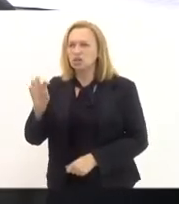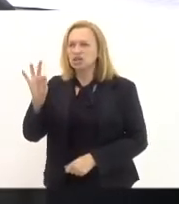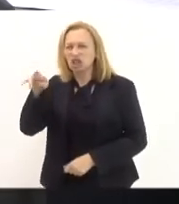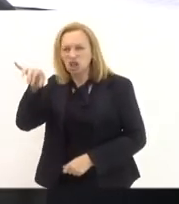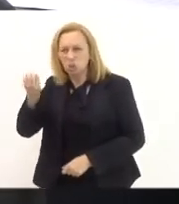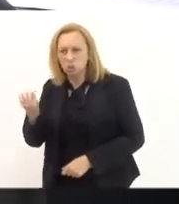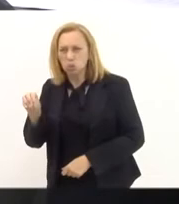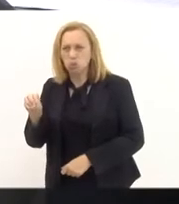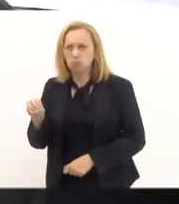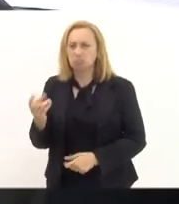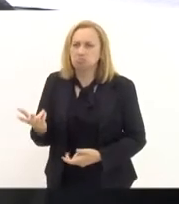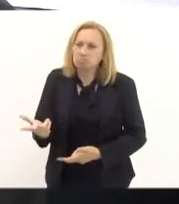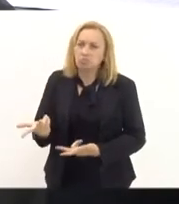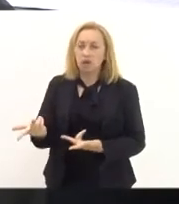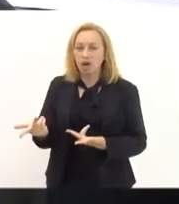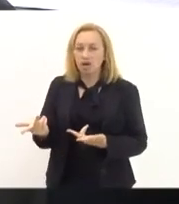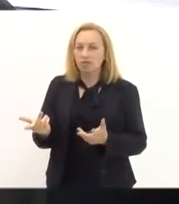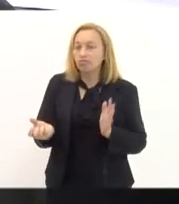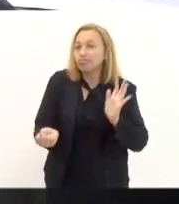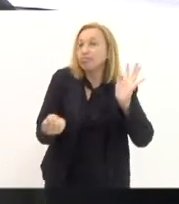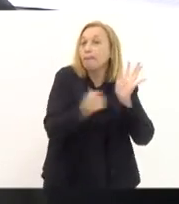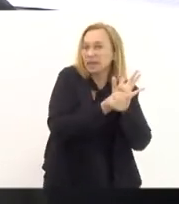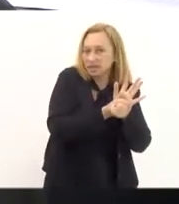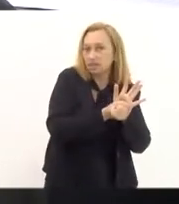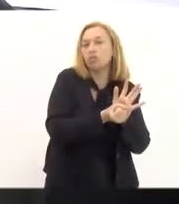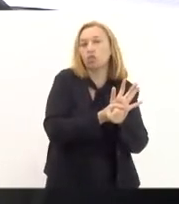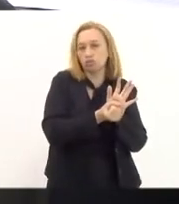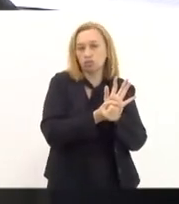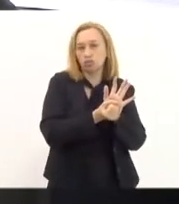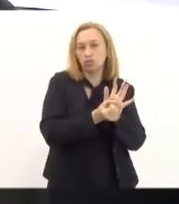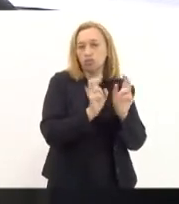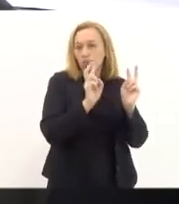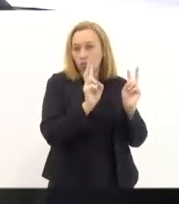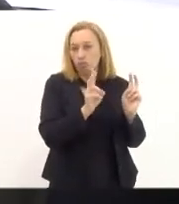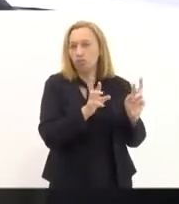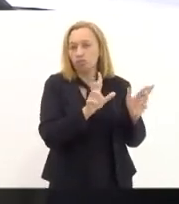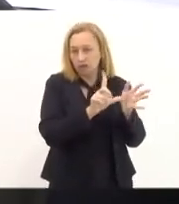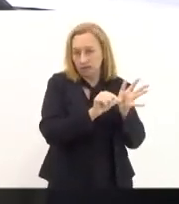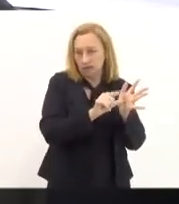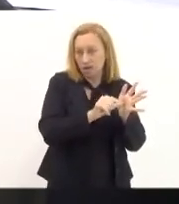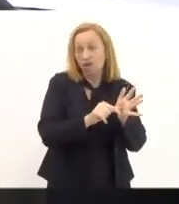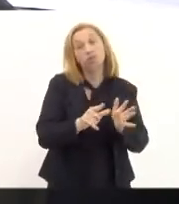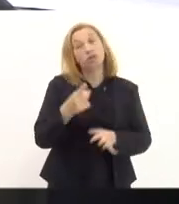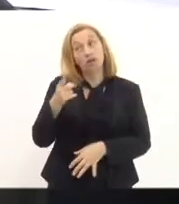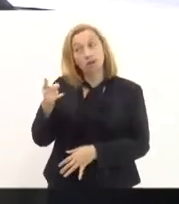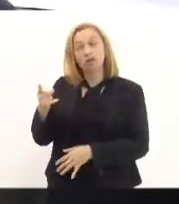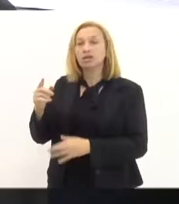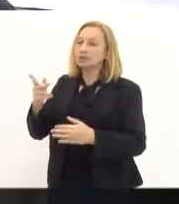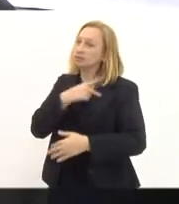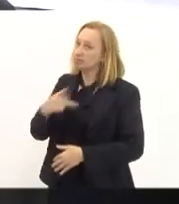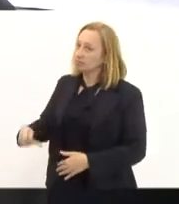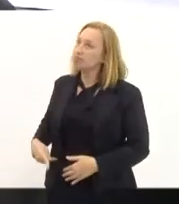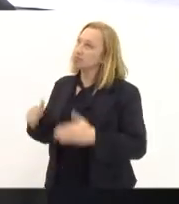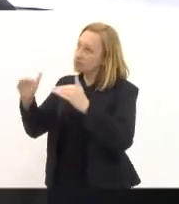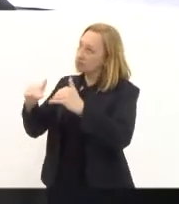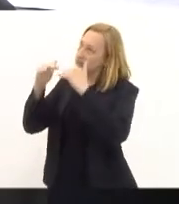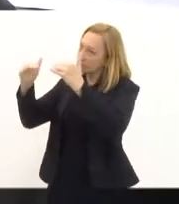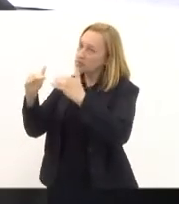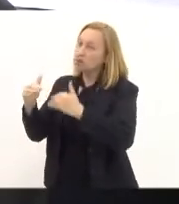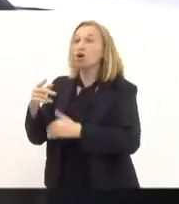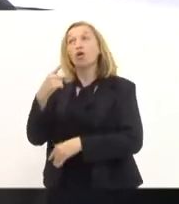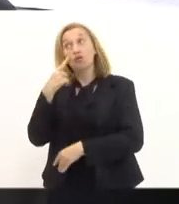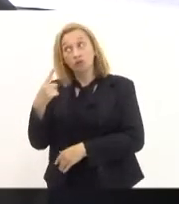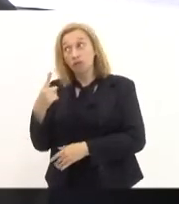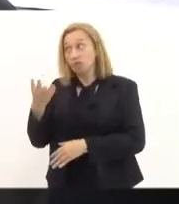central pela questão patrimonial vou as excelência deputada Lucinha lá atrás a gente cogitou